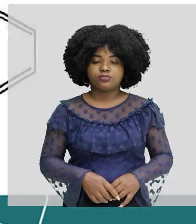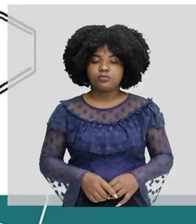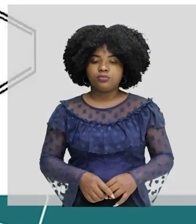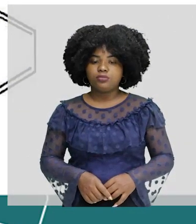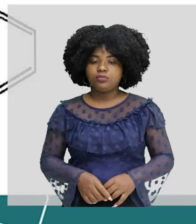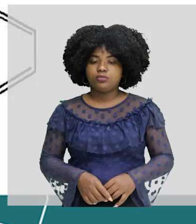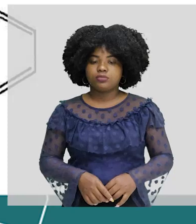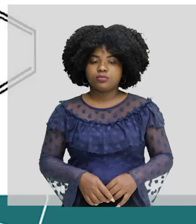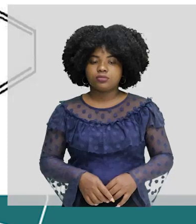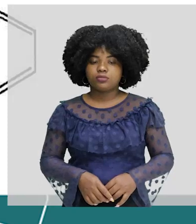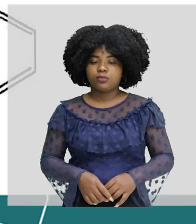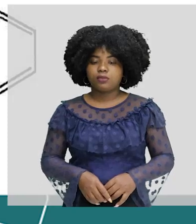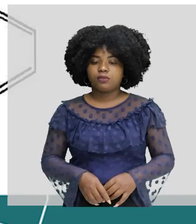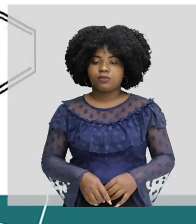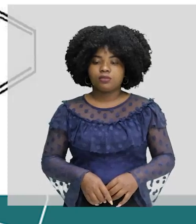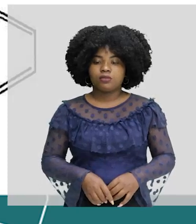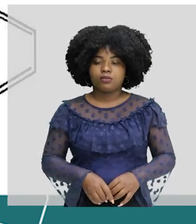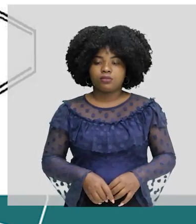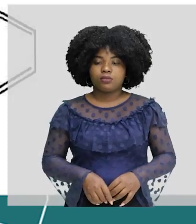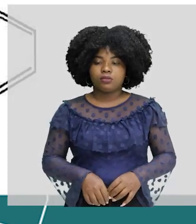médicos,